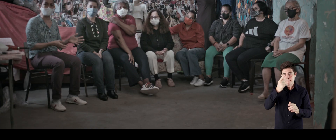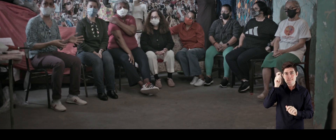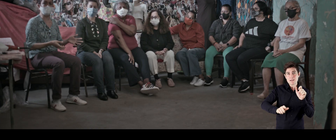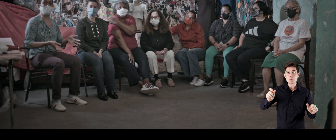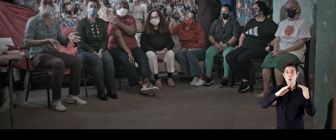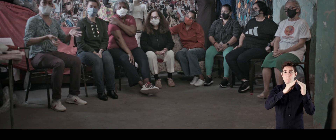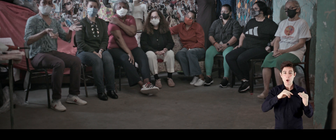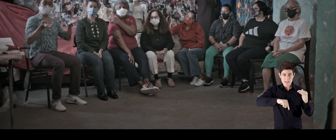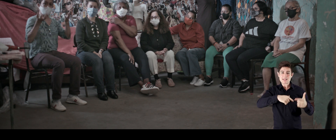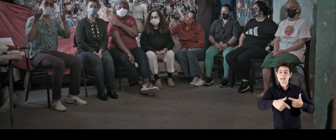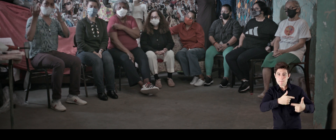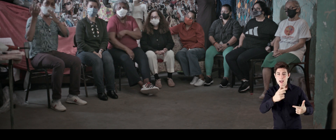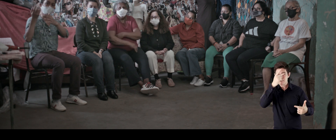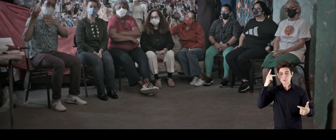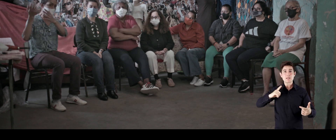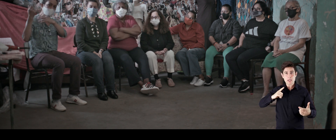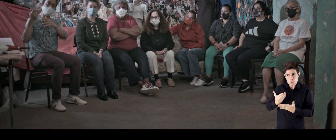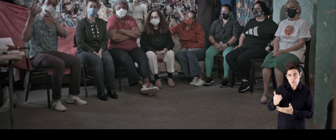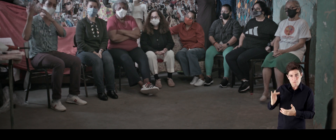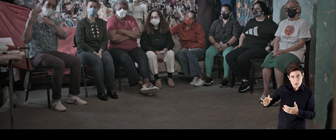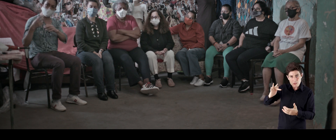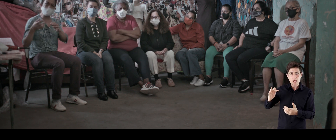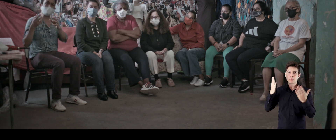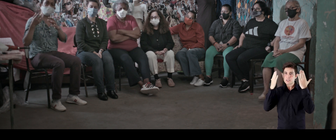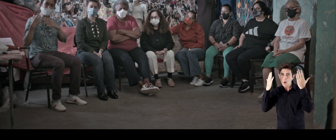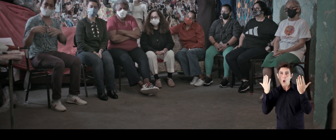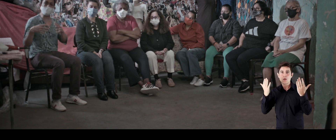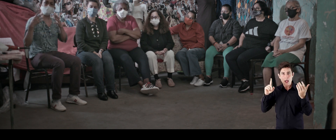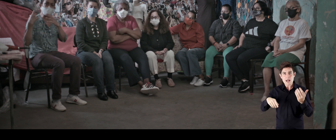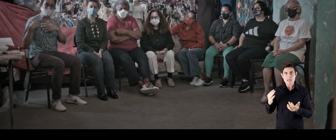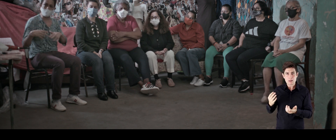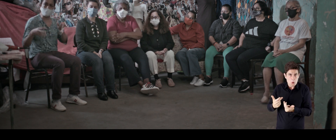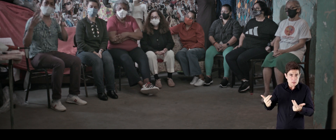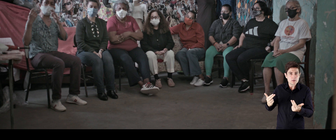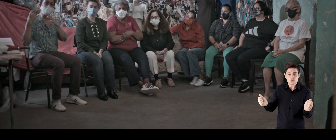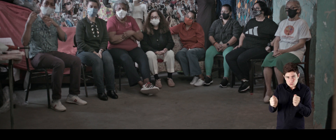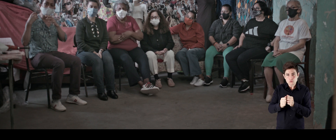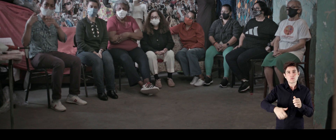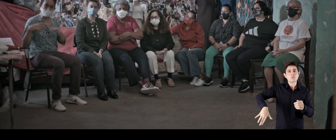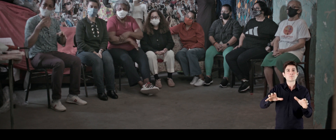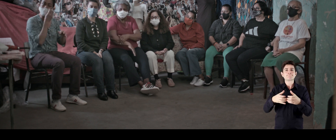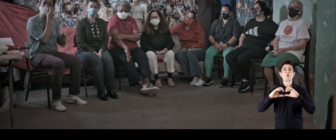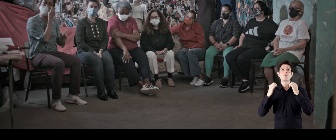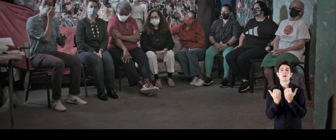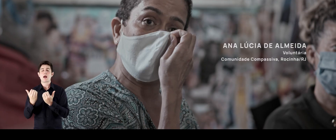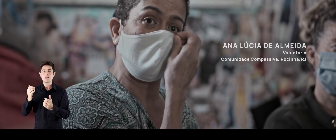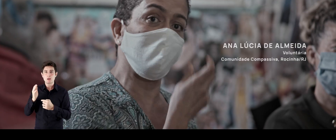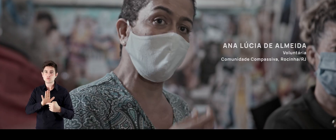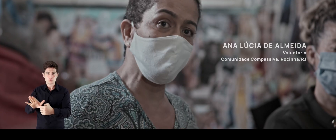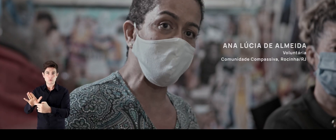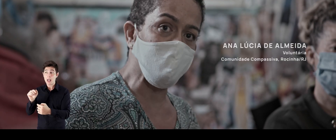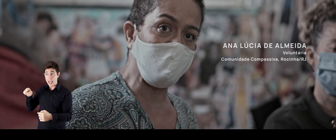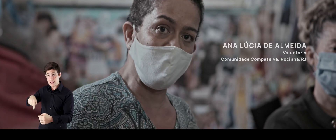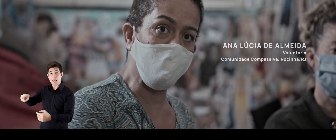locais trabalhando, pessoas com estudo, com estrutura, médicos, psicólogos, terapeutas,